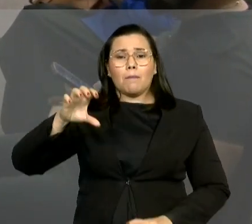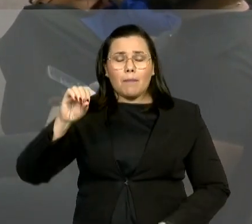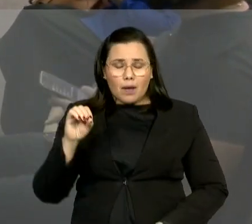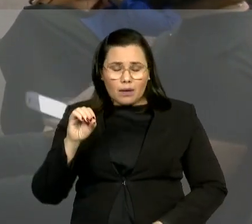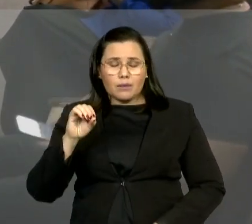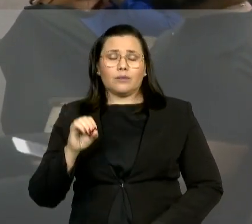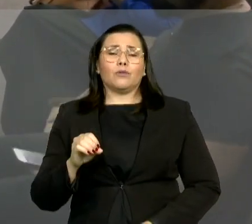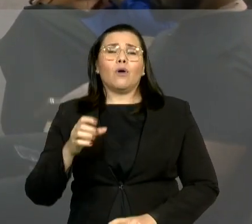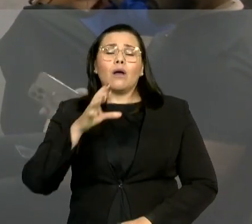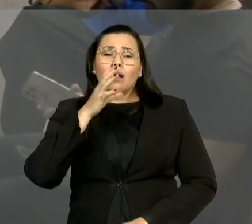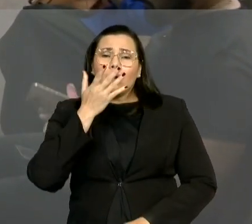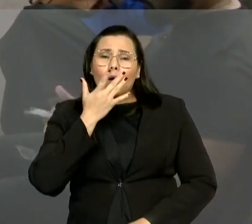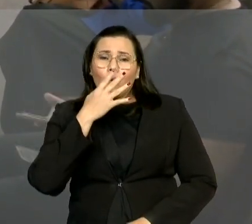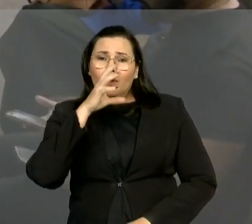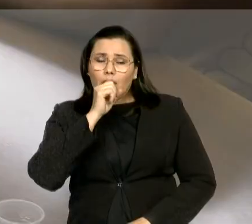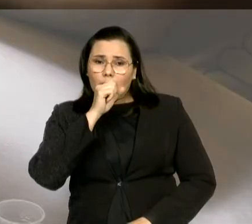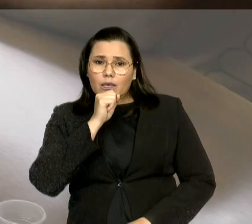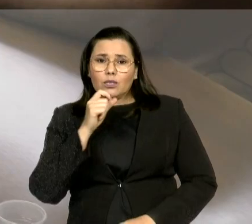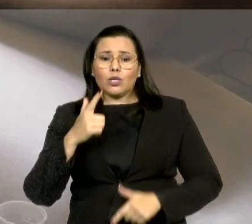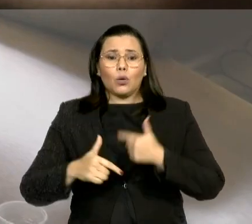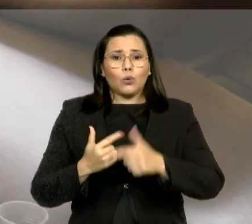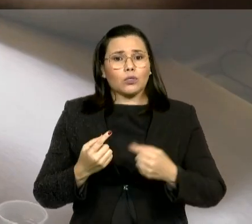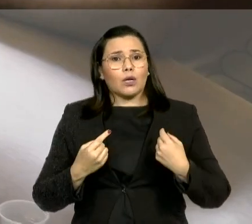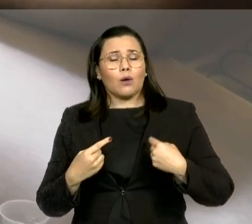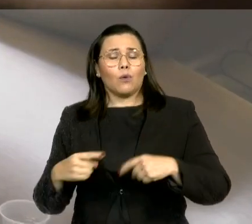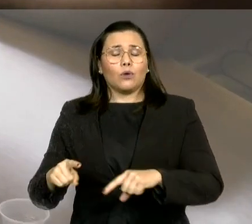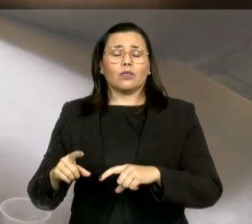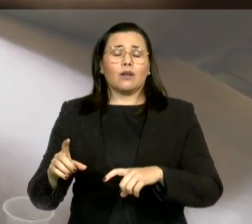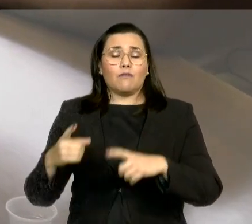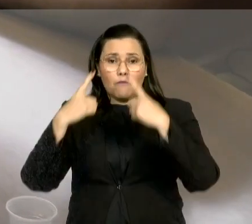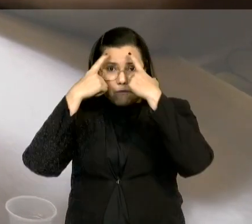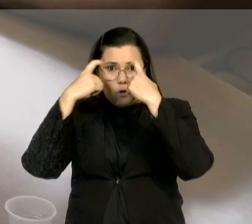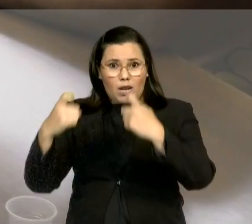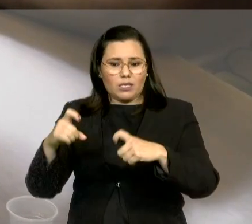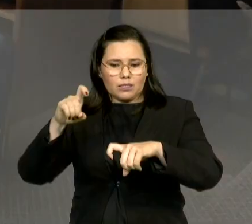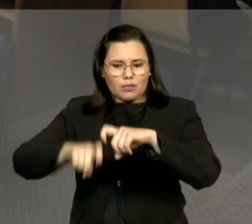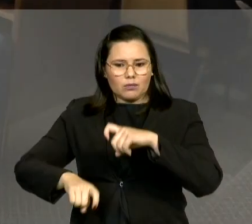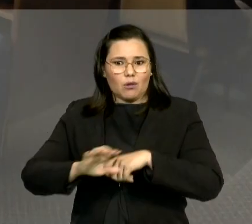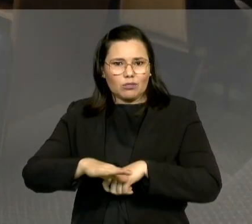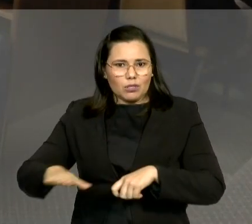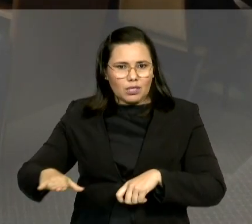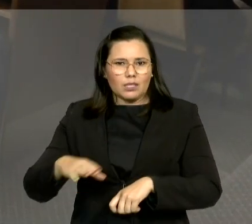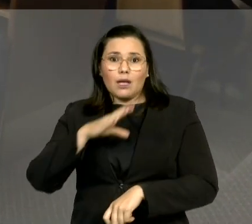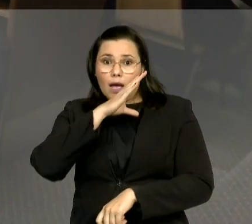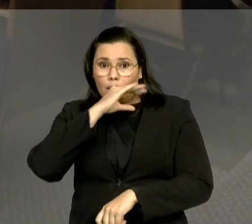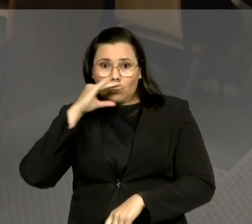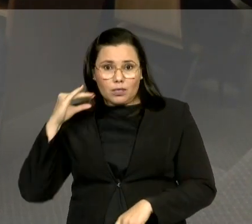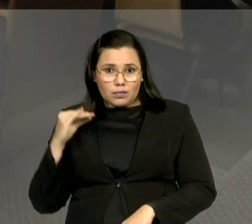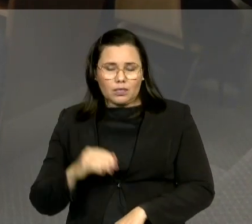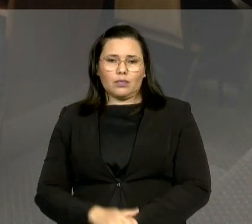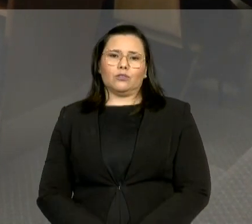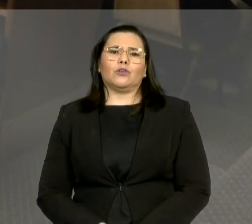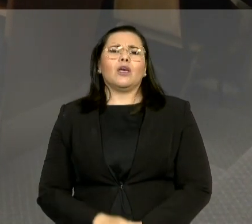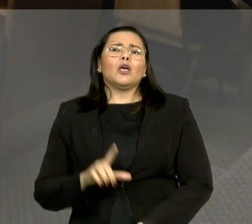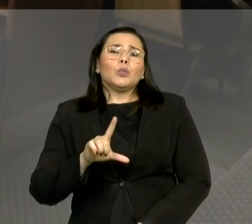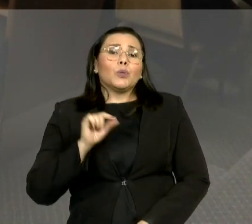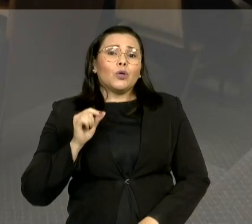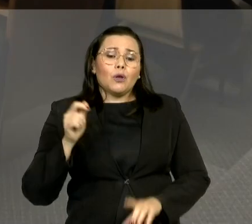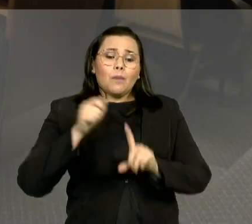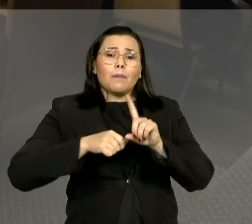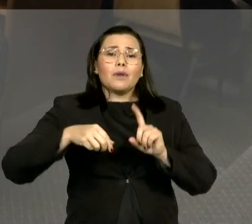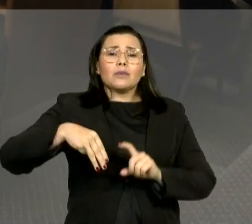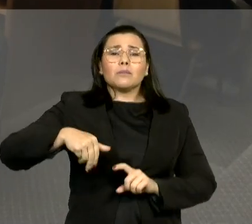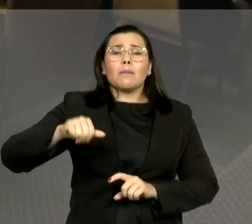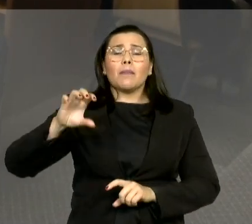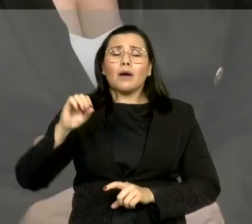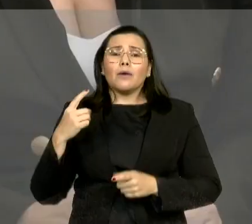conscientização sobre o combate à violência sexual contra crianças e adolescentes em todo o Brasil. O mês foi escolhido porque o Dia Nacional